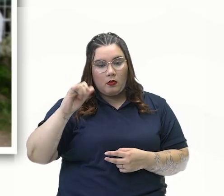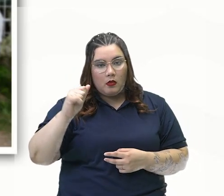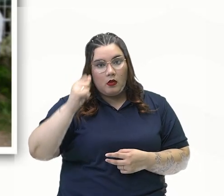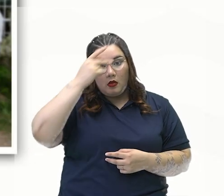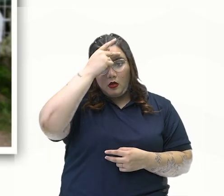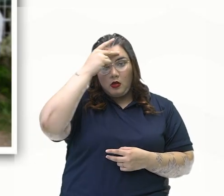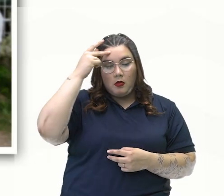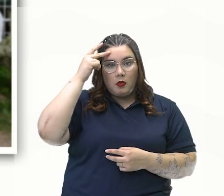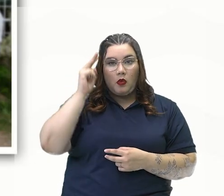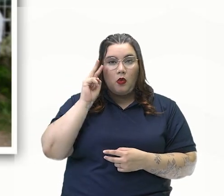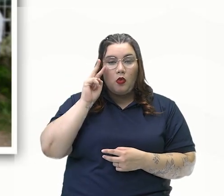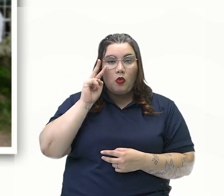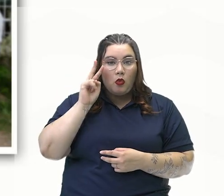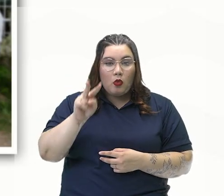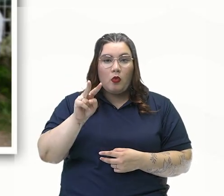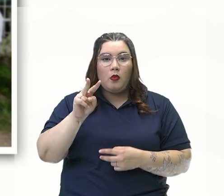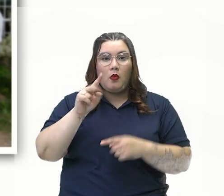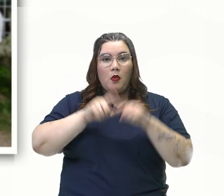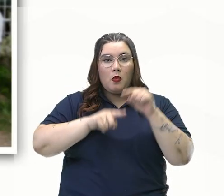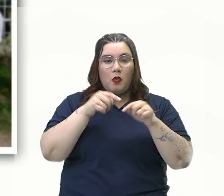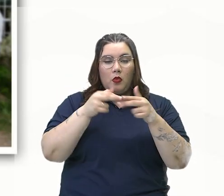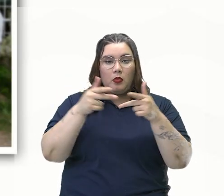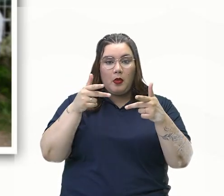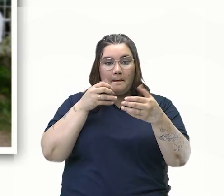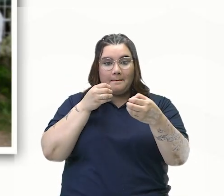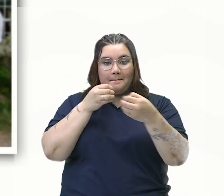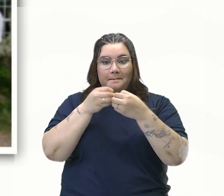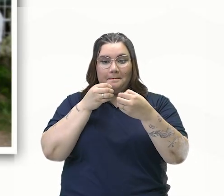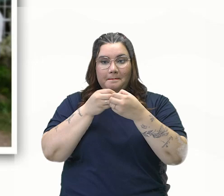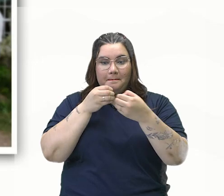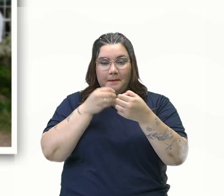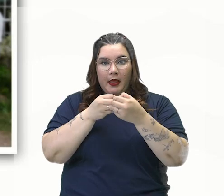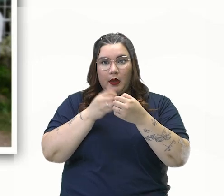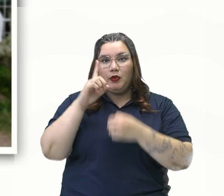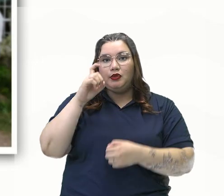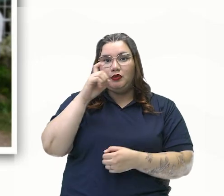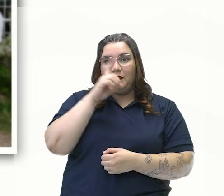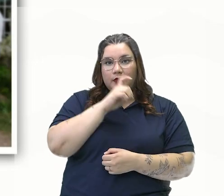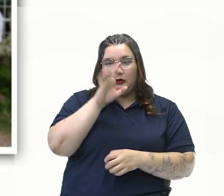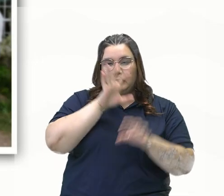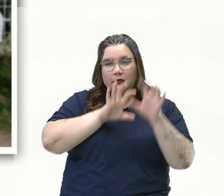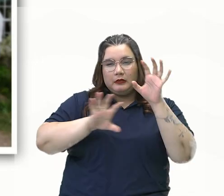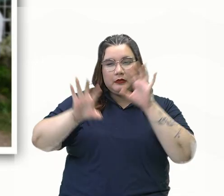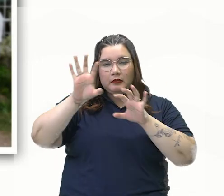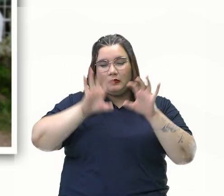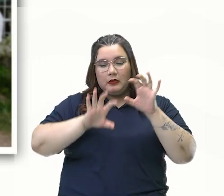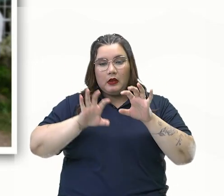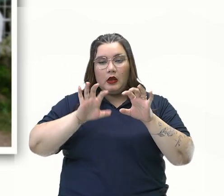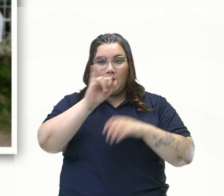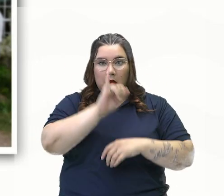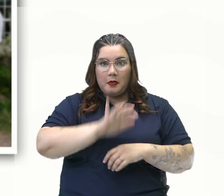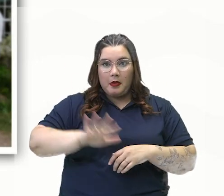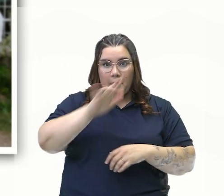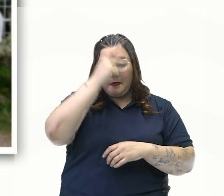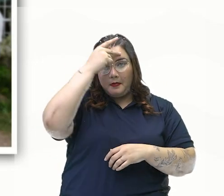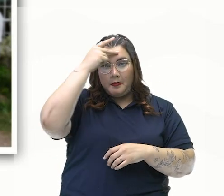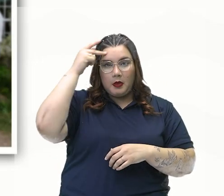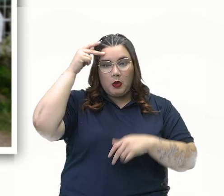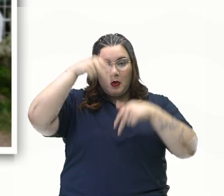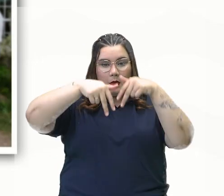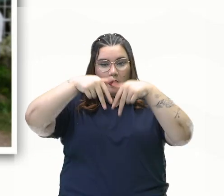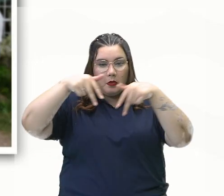têm dificuldade de enxergar objetos que estão próximos. Então veja que a imagem das pessoas agora aqui, ó,